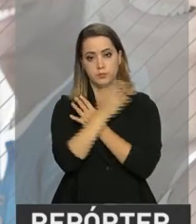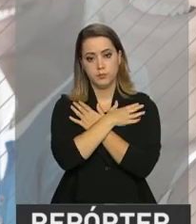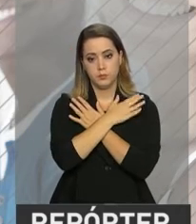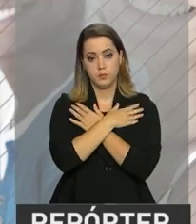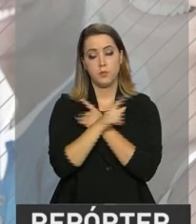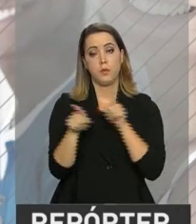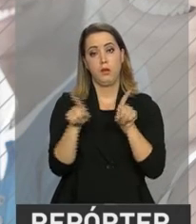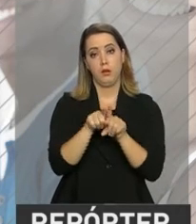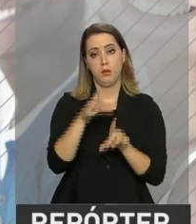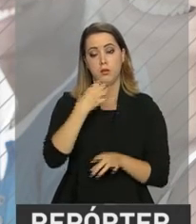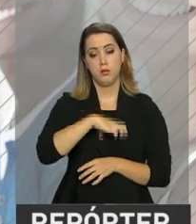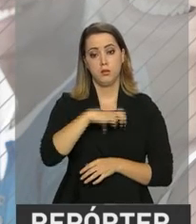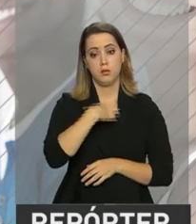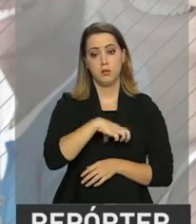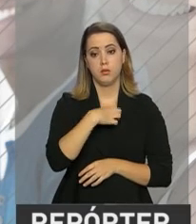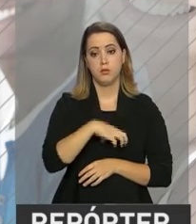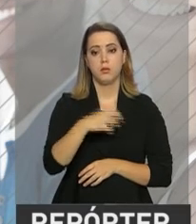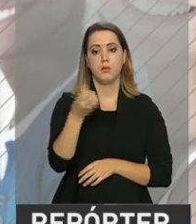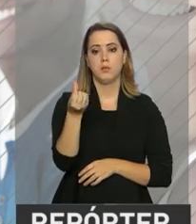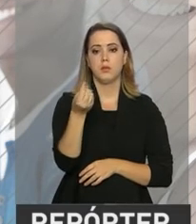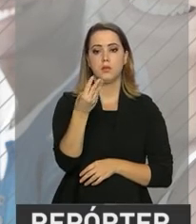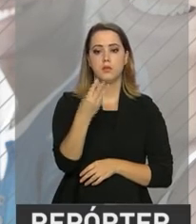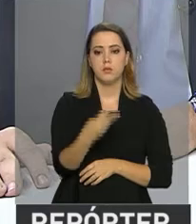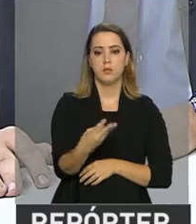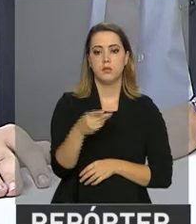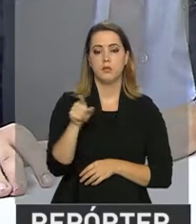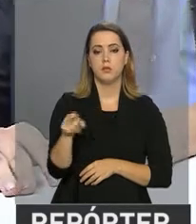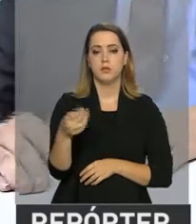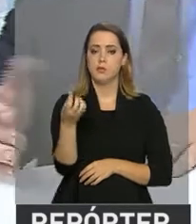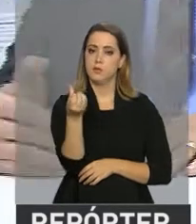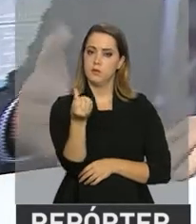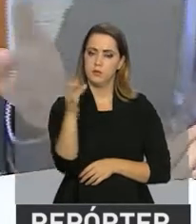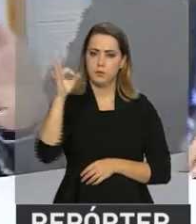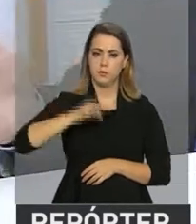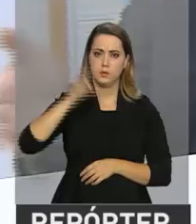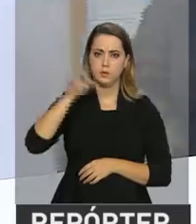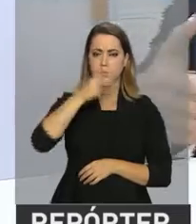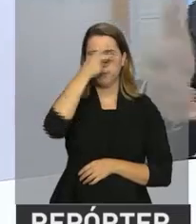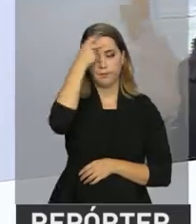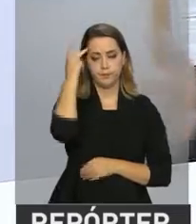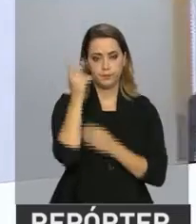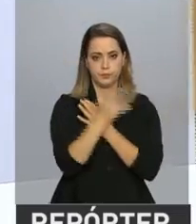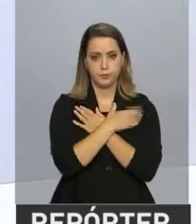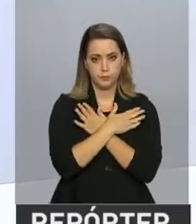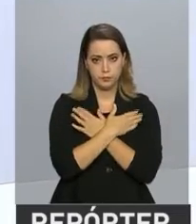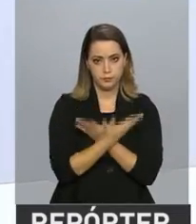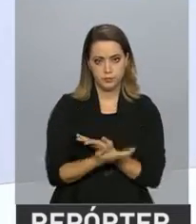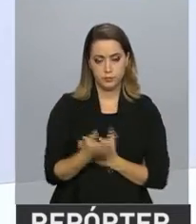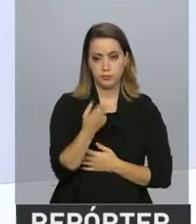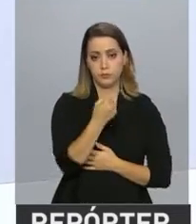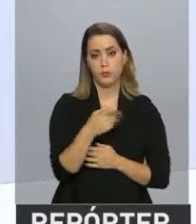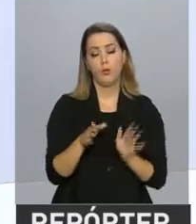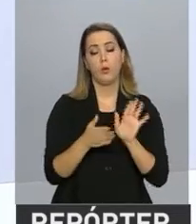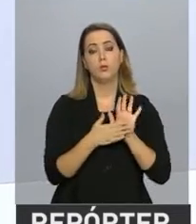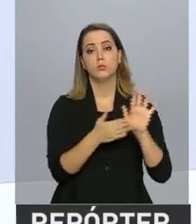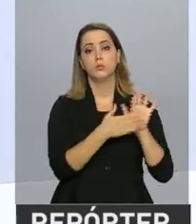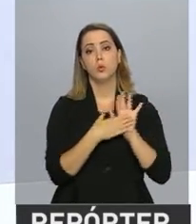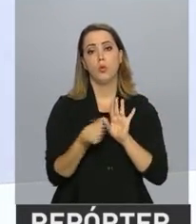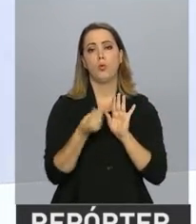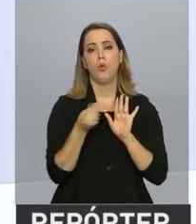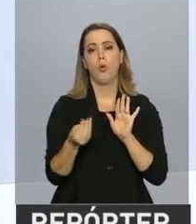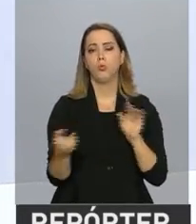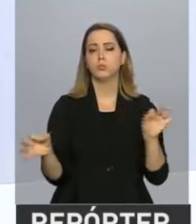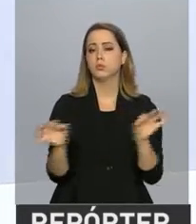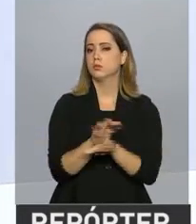fortaleza 63,6 por cento o principal instrumento do ministério do trabalho para propor soluções ao